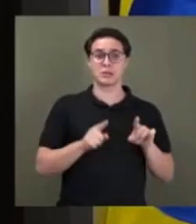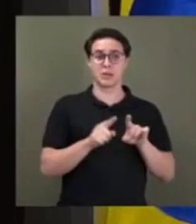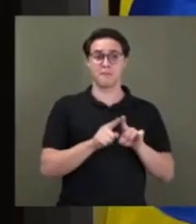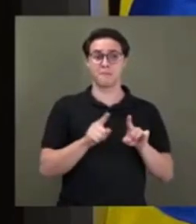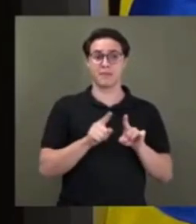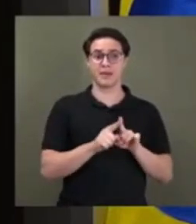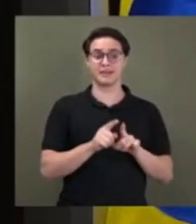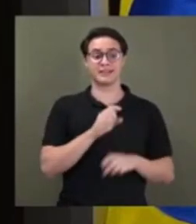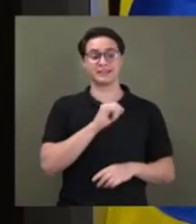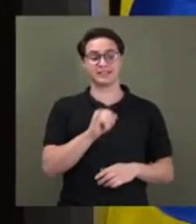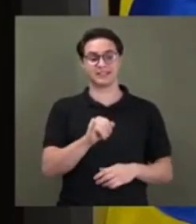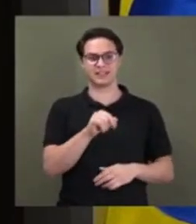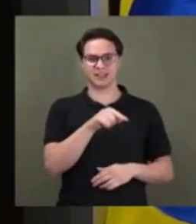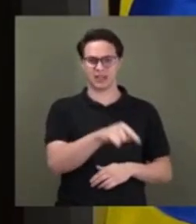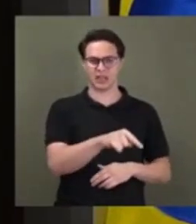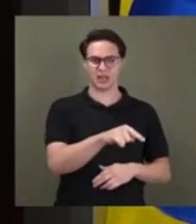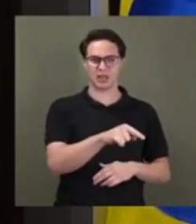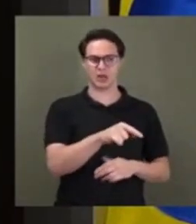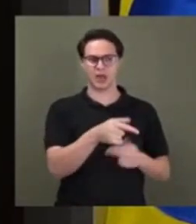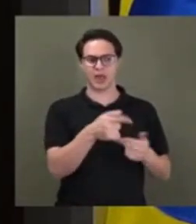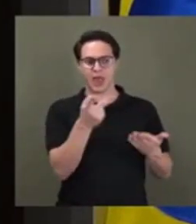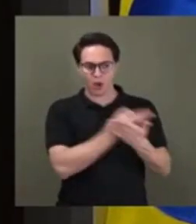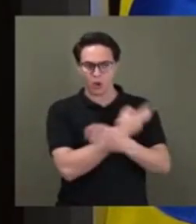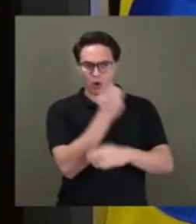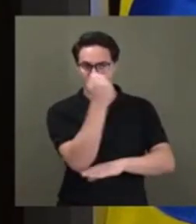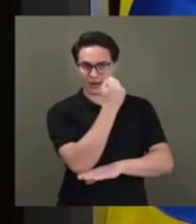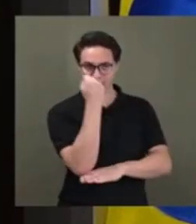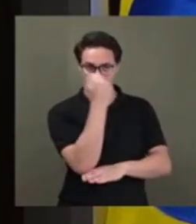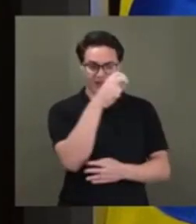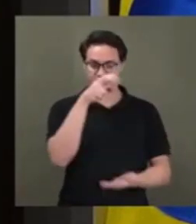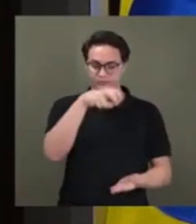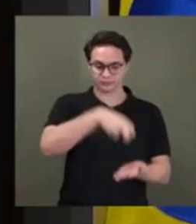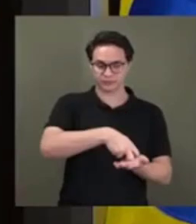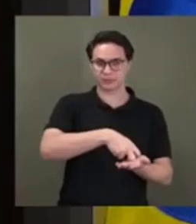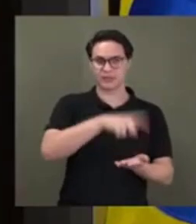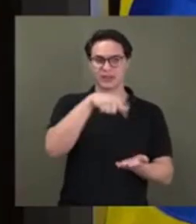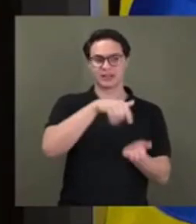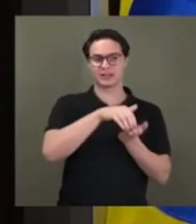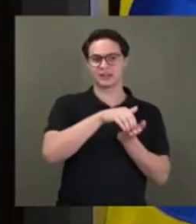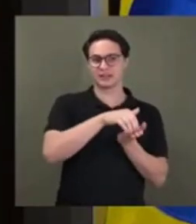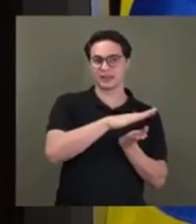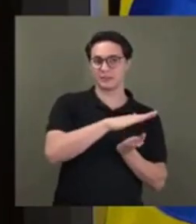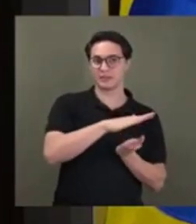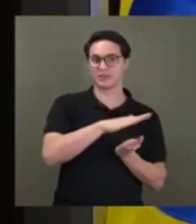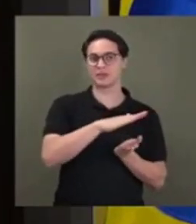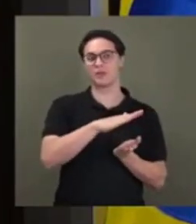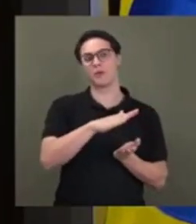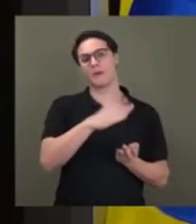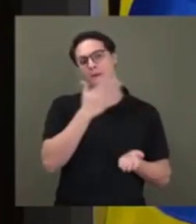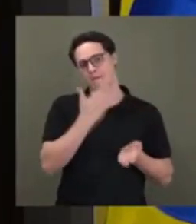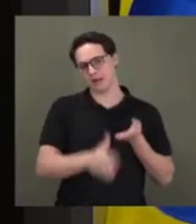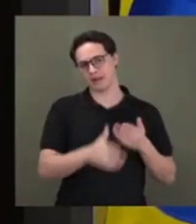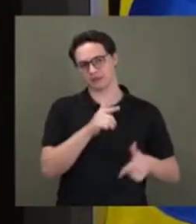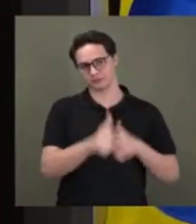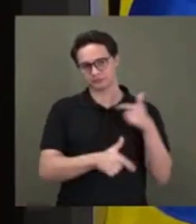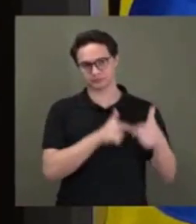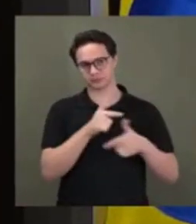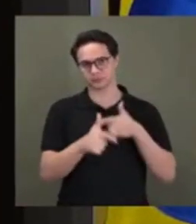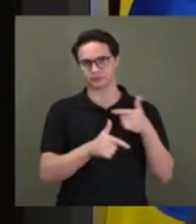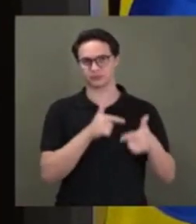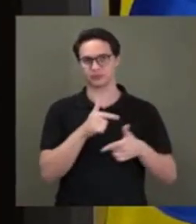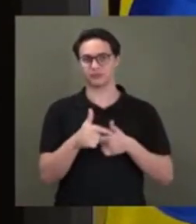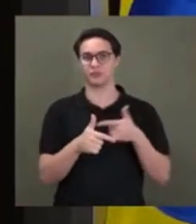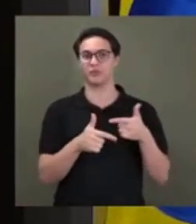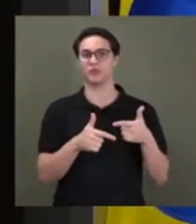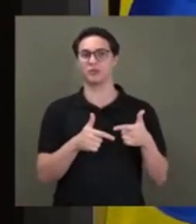de falta grave, a sanção aplicável deve ser a demissão ou a perda do cargo, o nome que queiram dar,